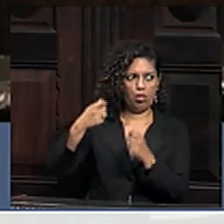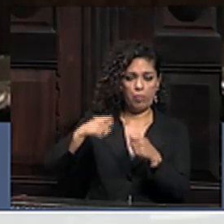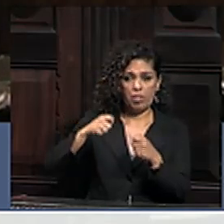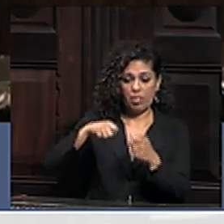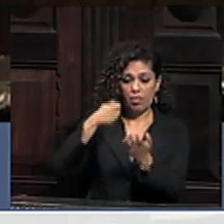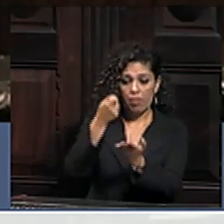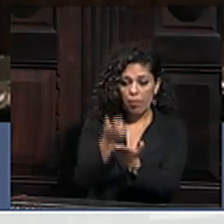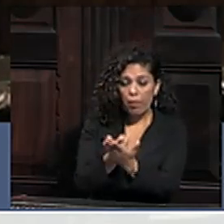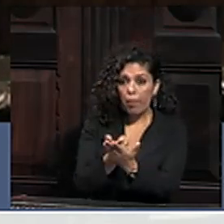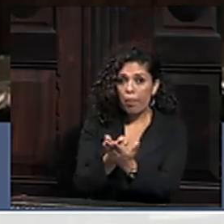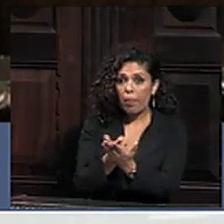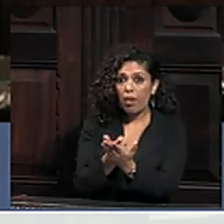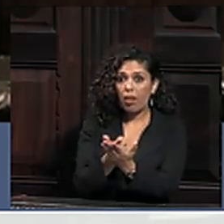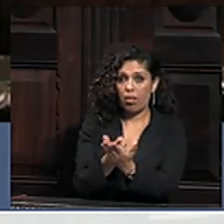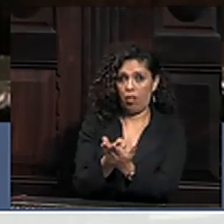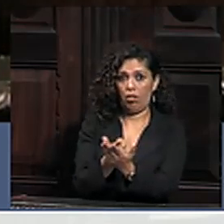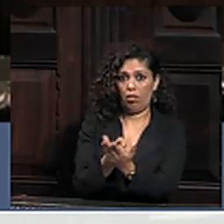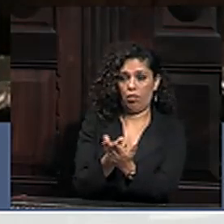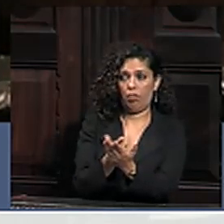dívidas ajuizadas,